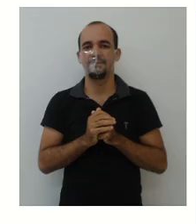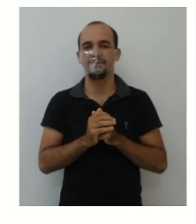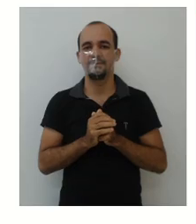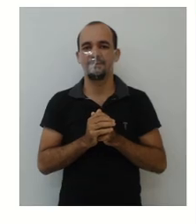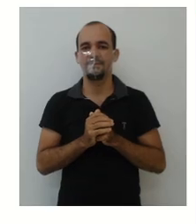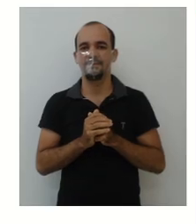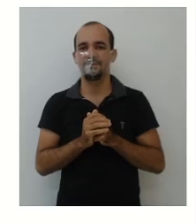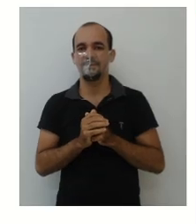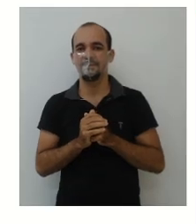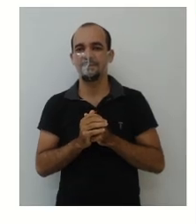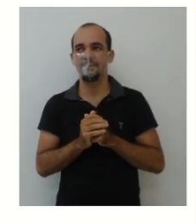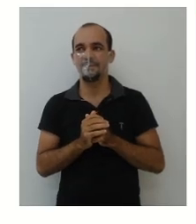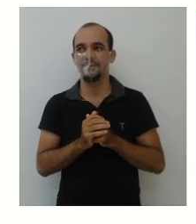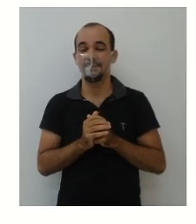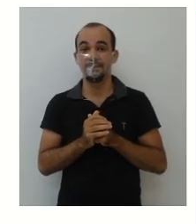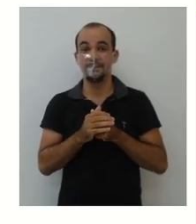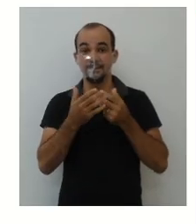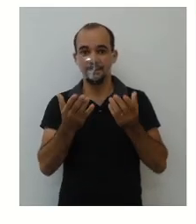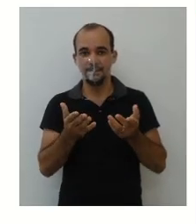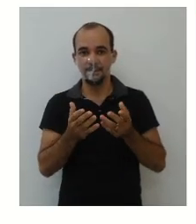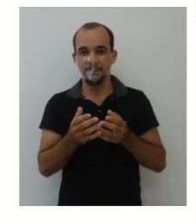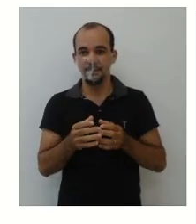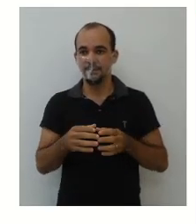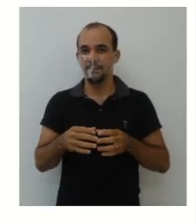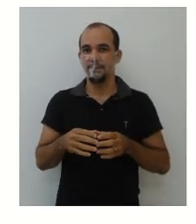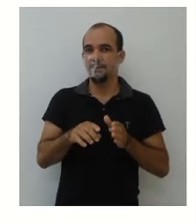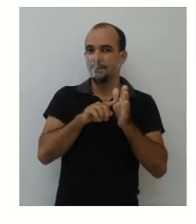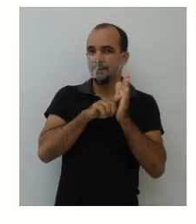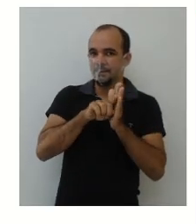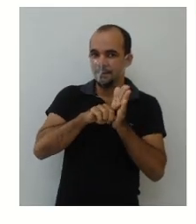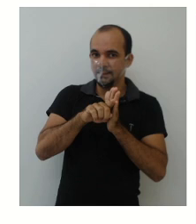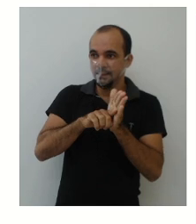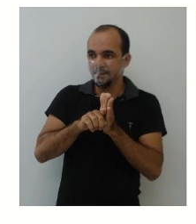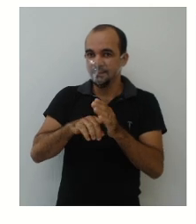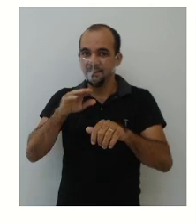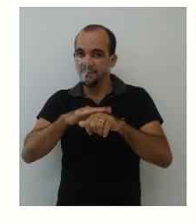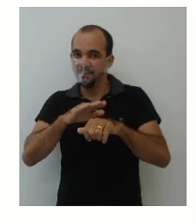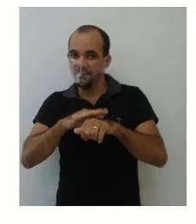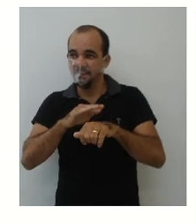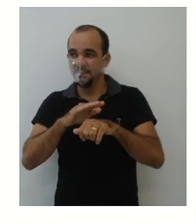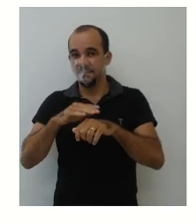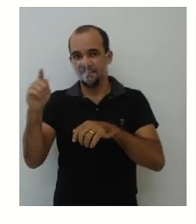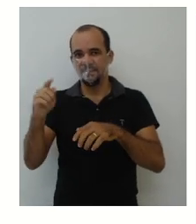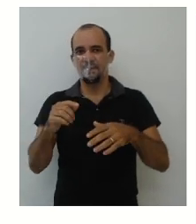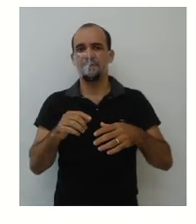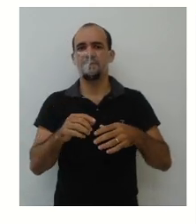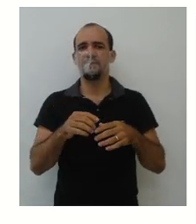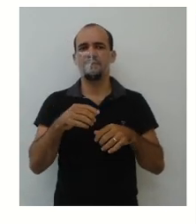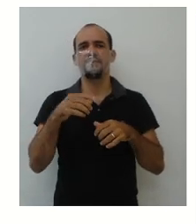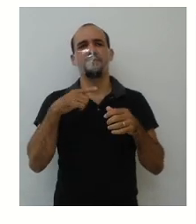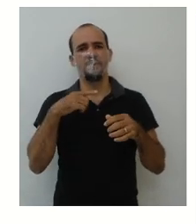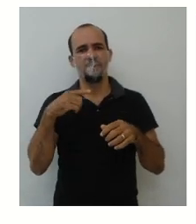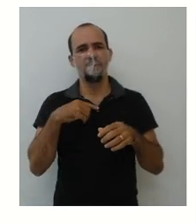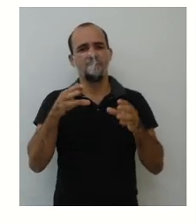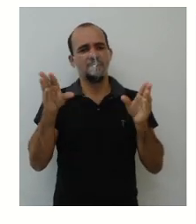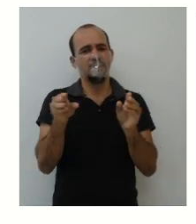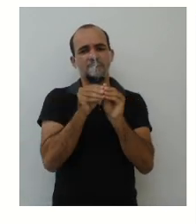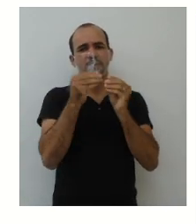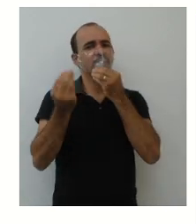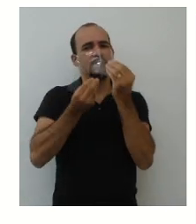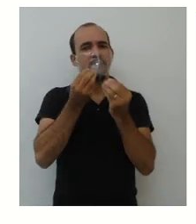E aí, na minha pesquisa, existem várias dicas de como fazer um resumo. Você